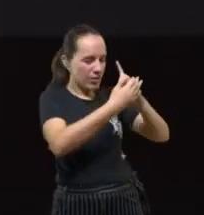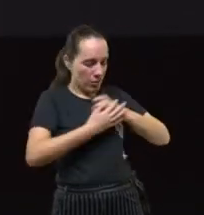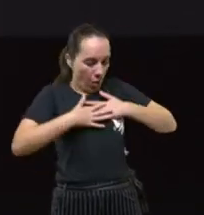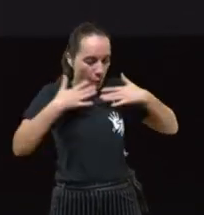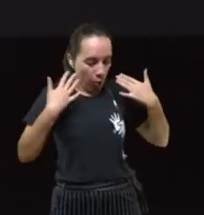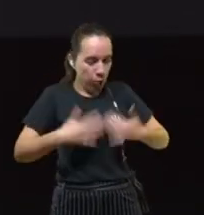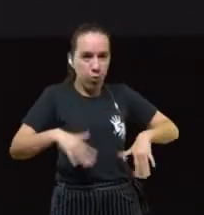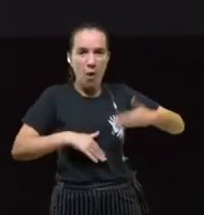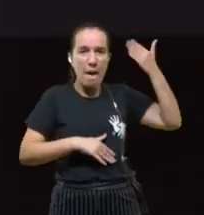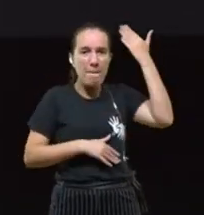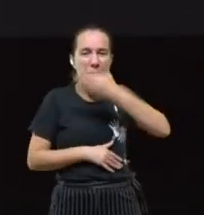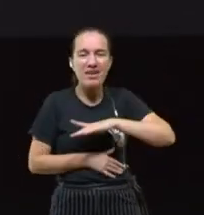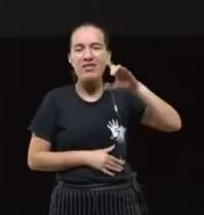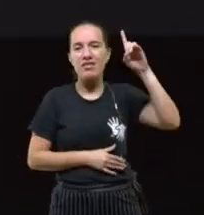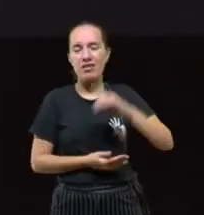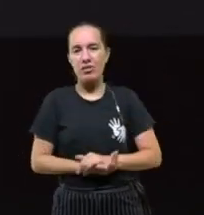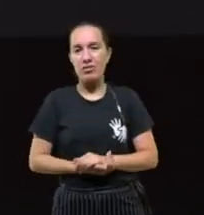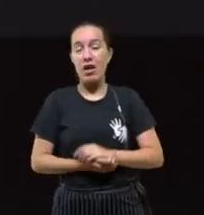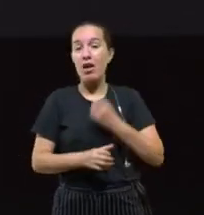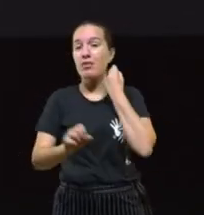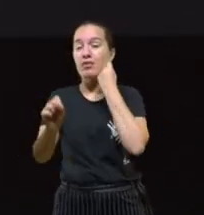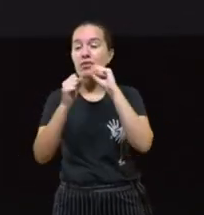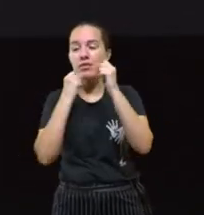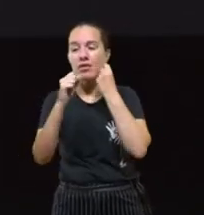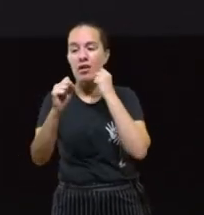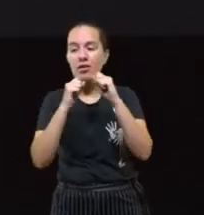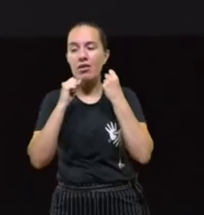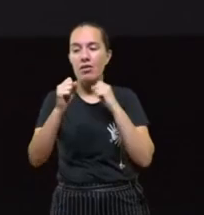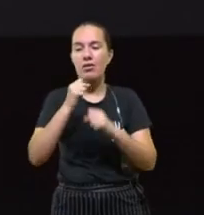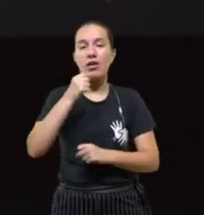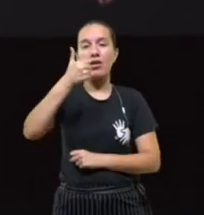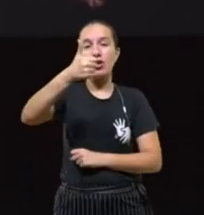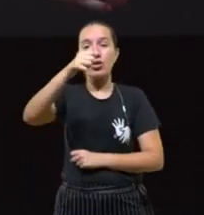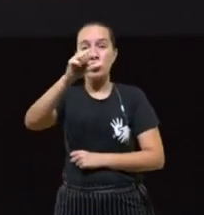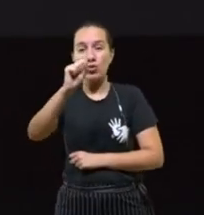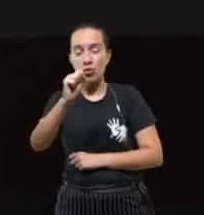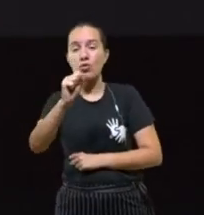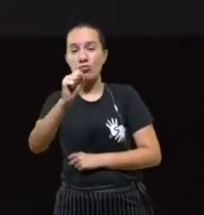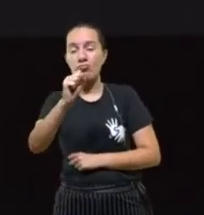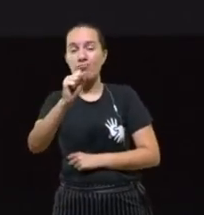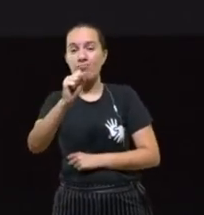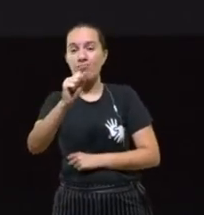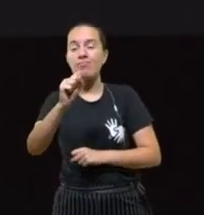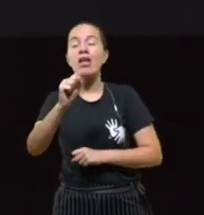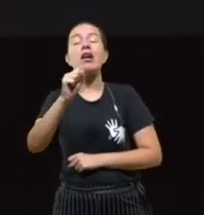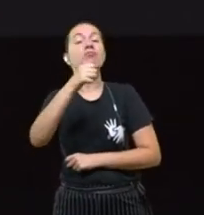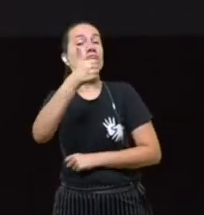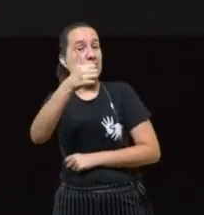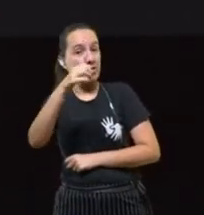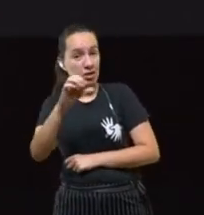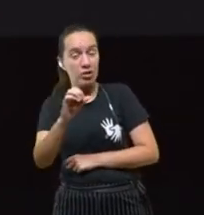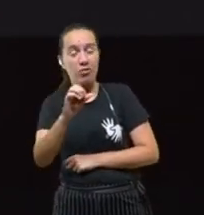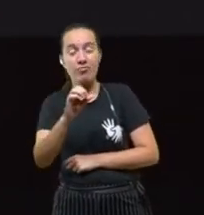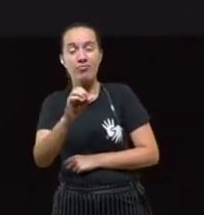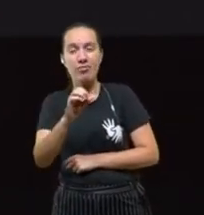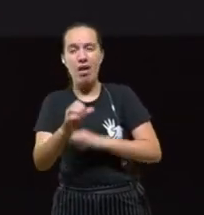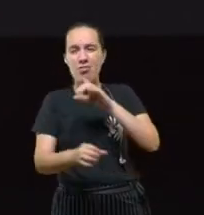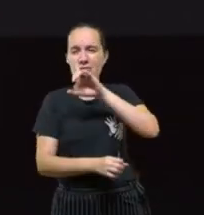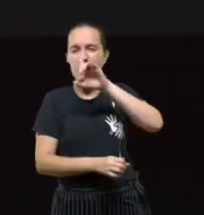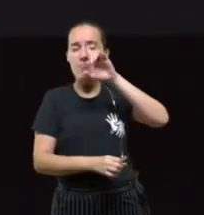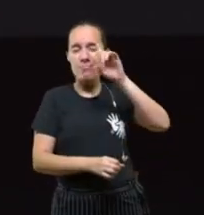18:19. Ele me tirou para um lugar espaçoso, livrou-me porque